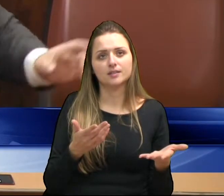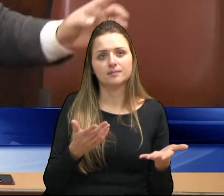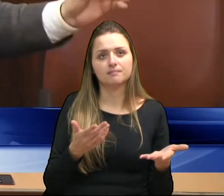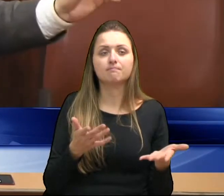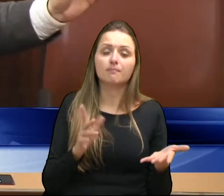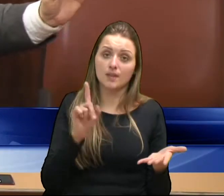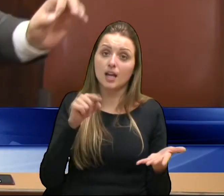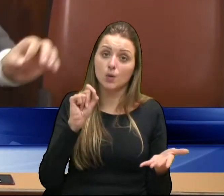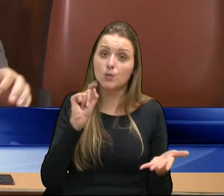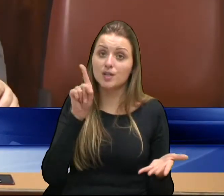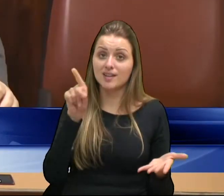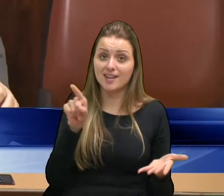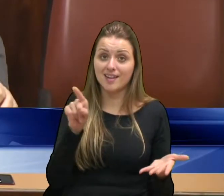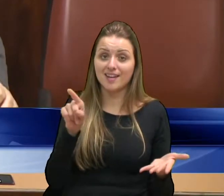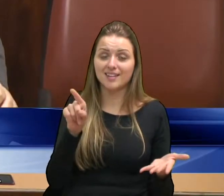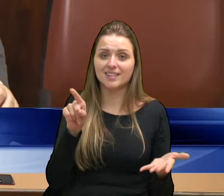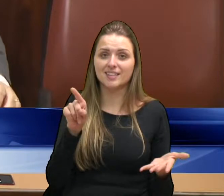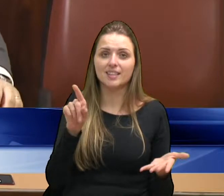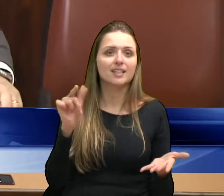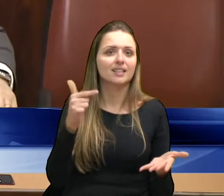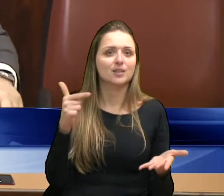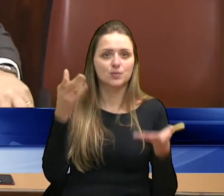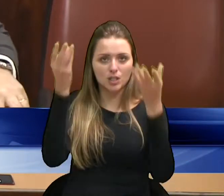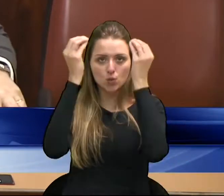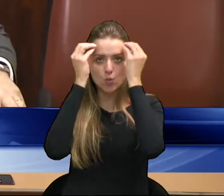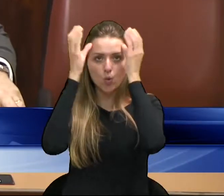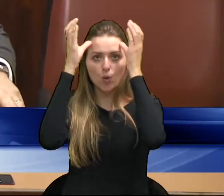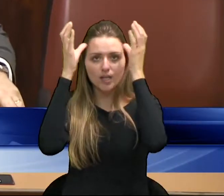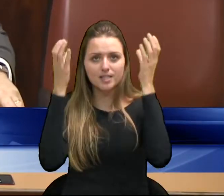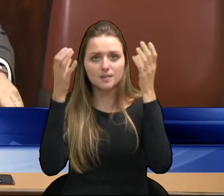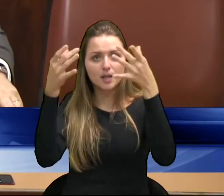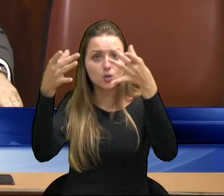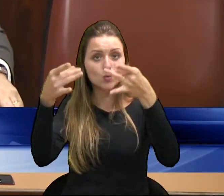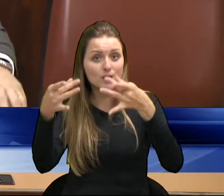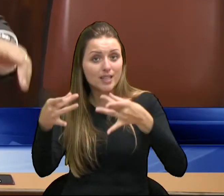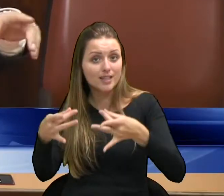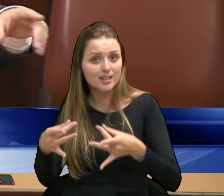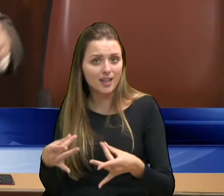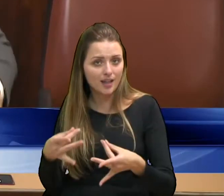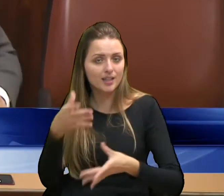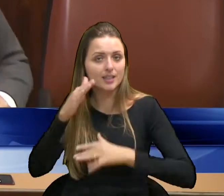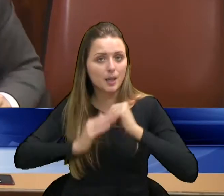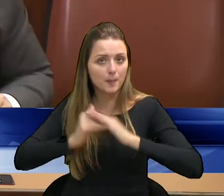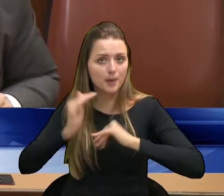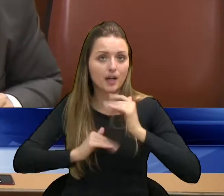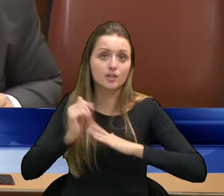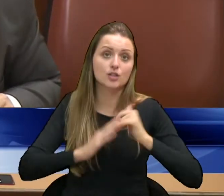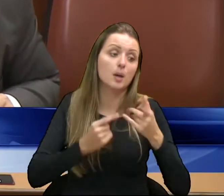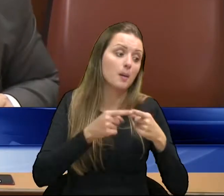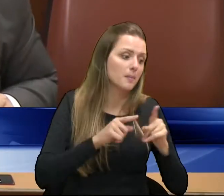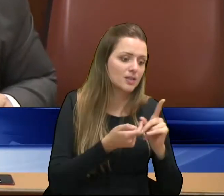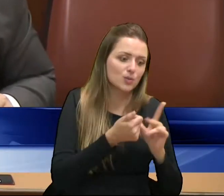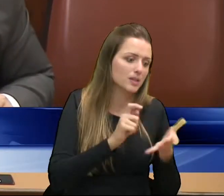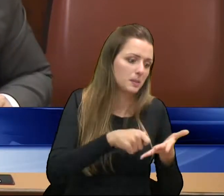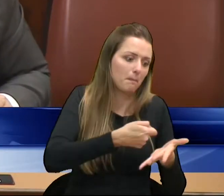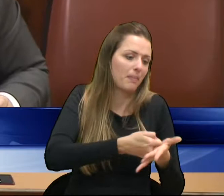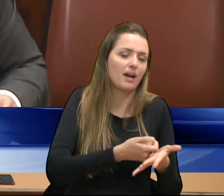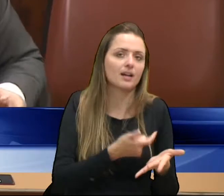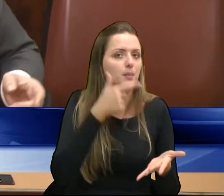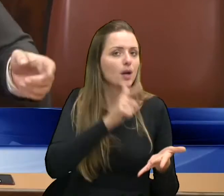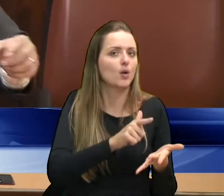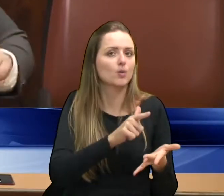que ele mesmo não tendo um conhecimento detalhado na operação, mas que quase pagam para trabalhar.